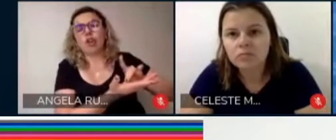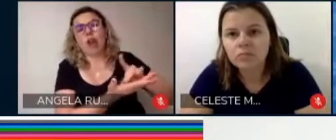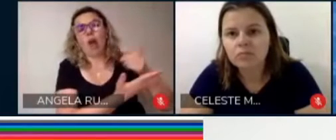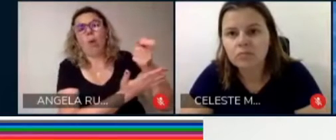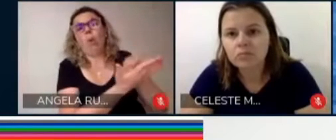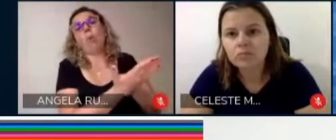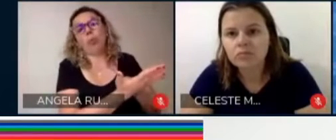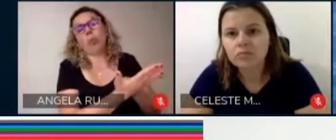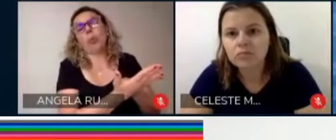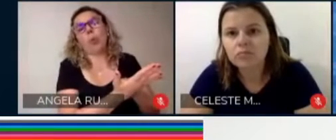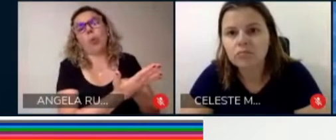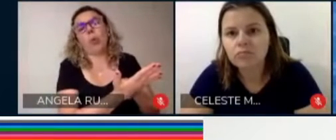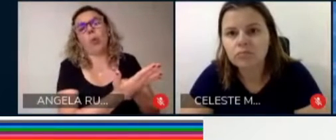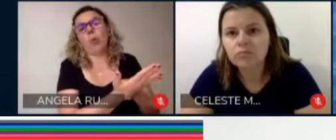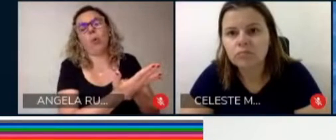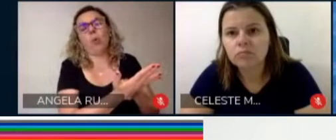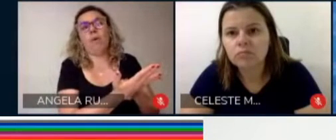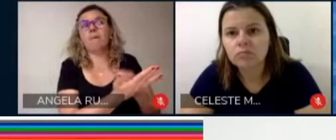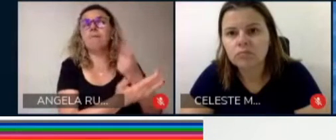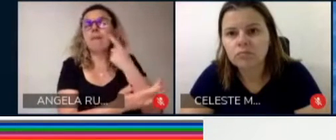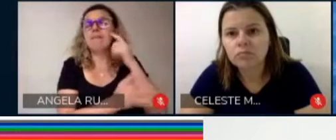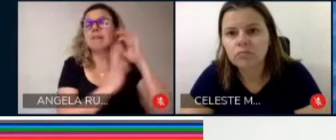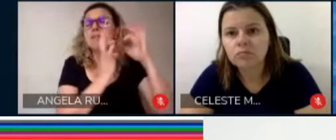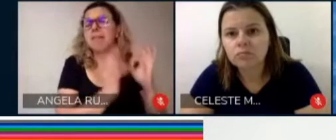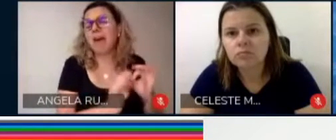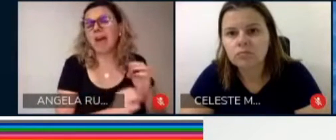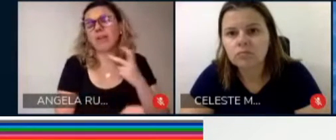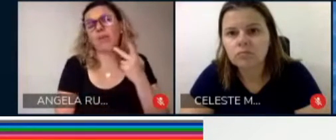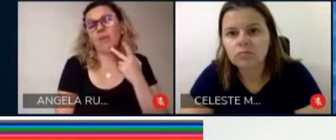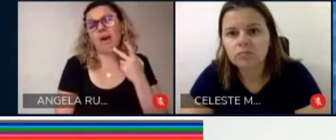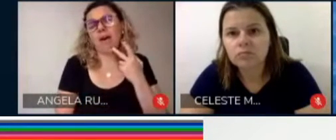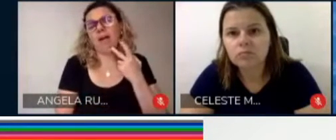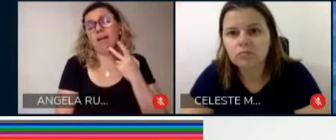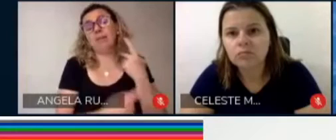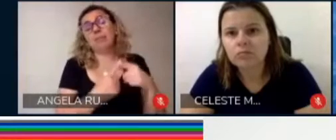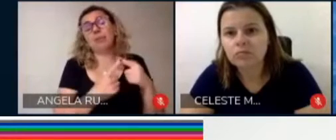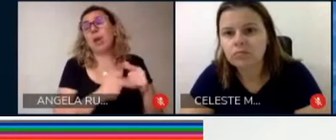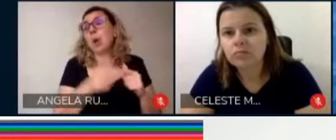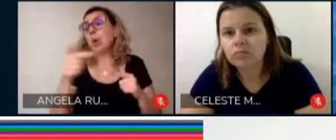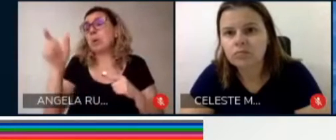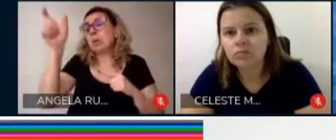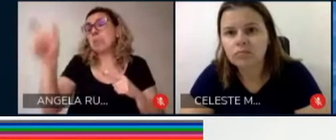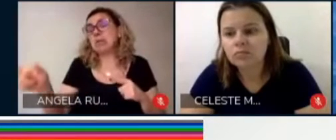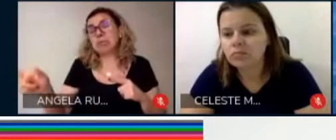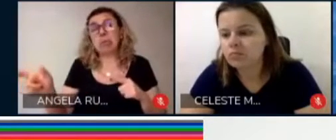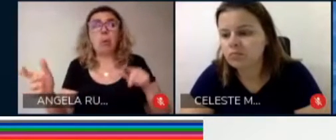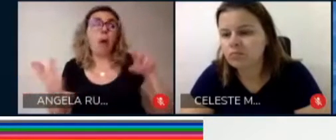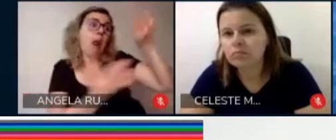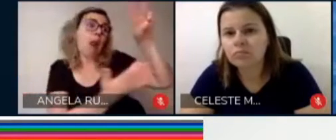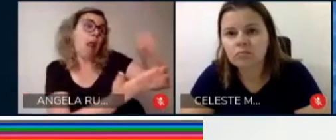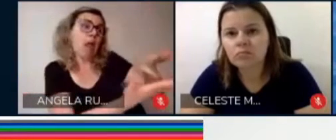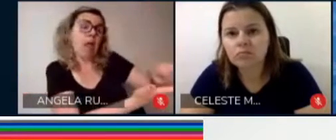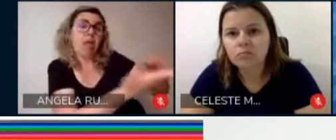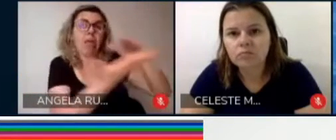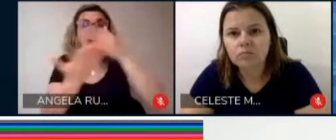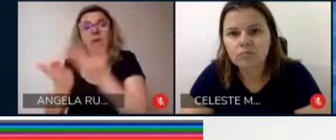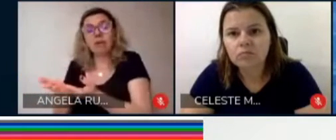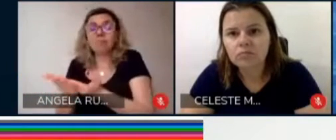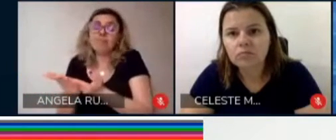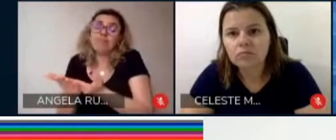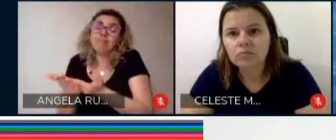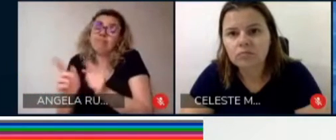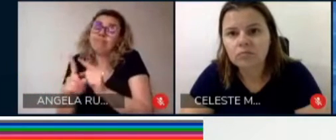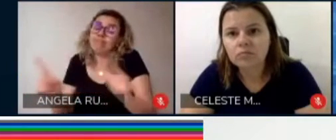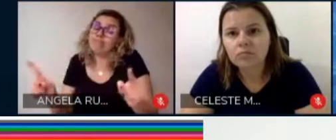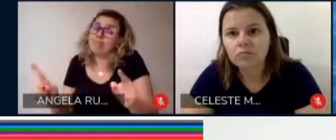mesmo que está dizendo aquilo e ver se é aquilo que ele está falando, né? A interpretação, por mais que ela não devesse ser livre, ela é,